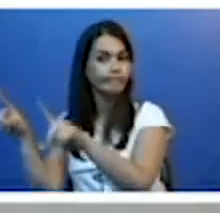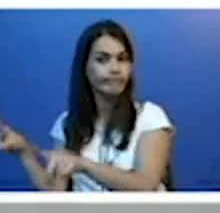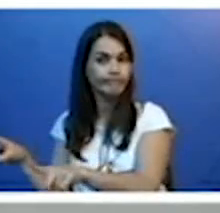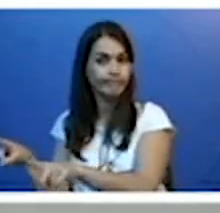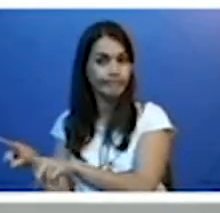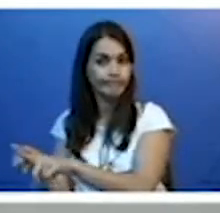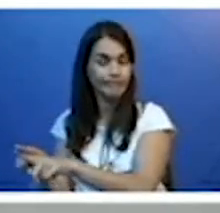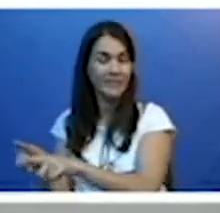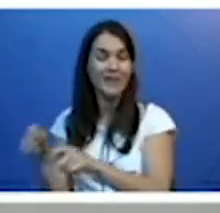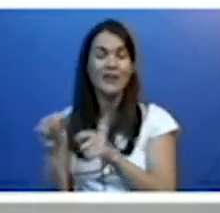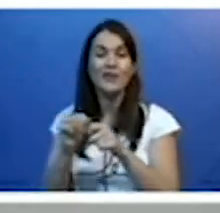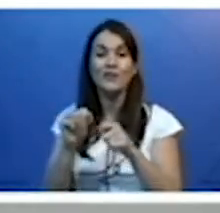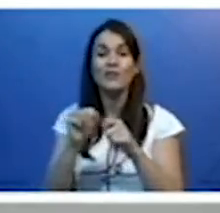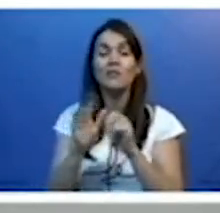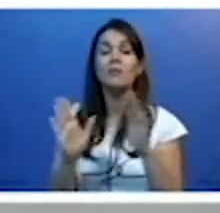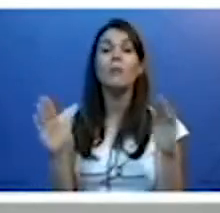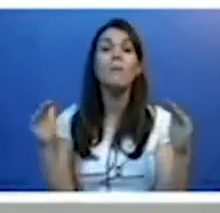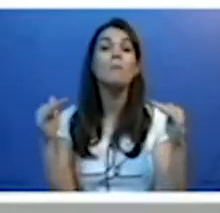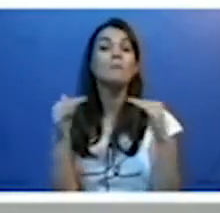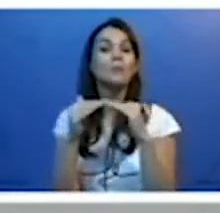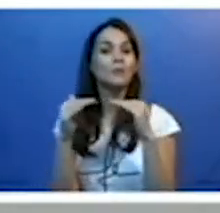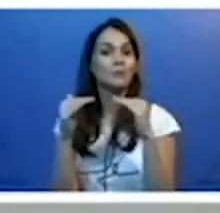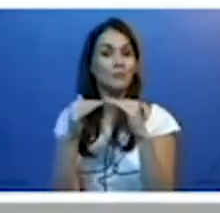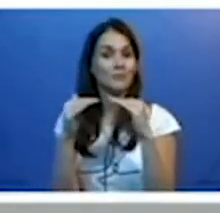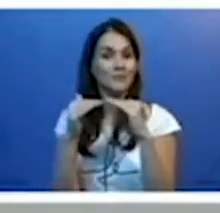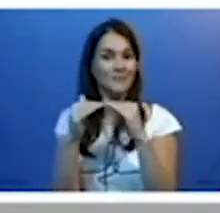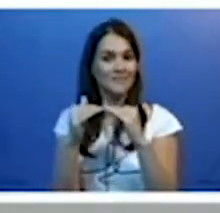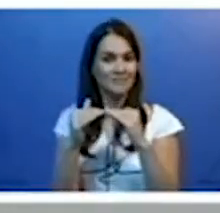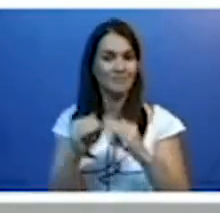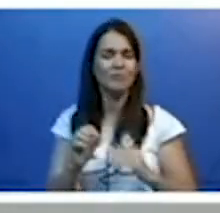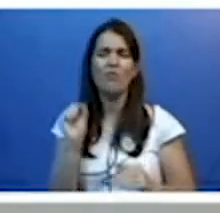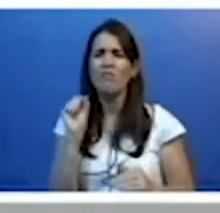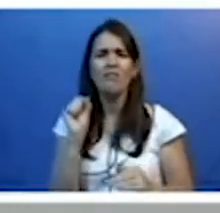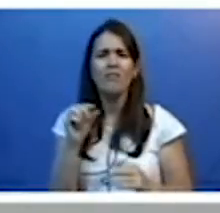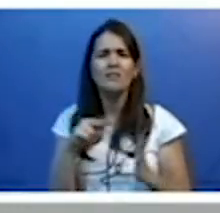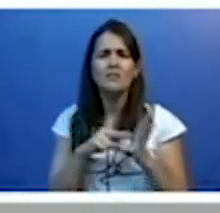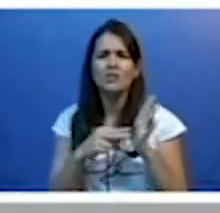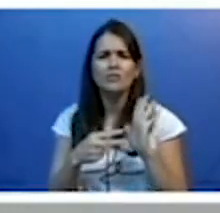vou montar uma proporção, ou seja,